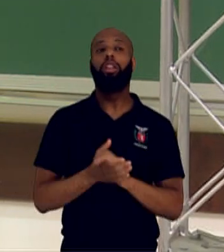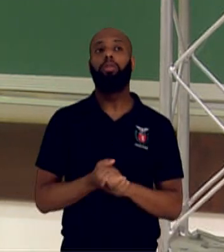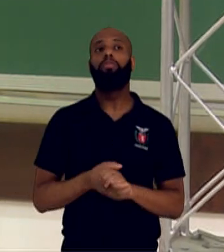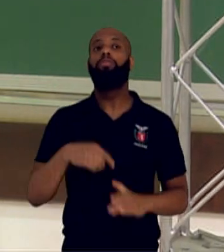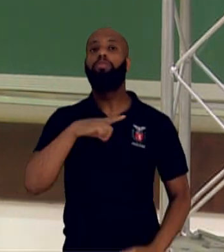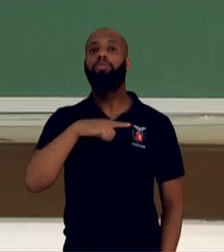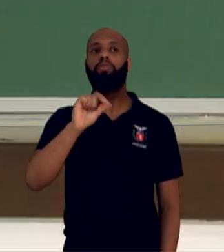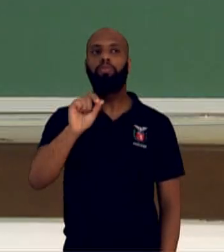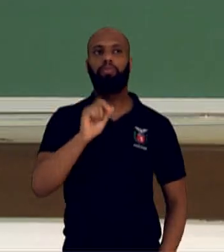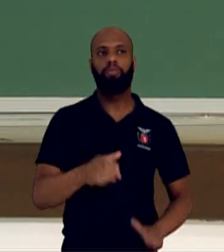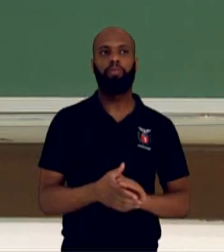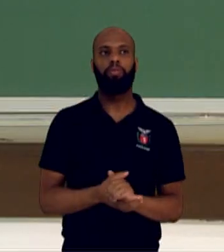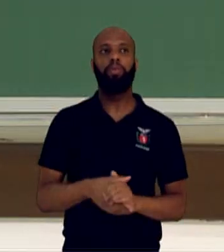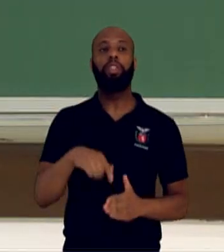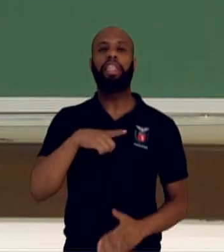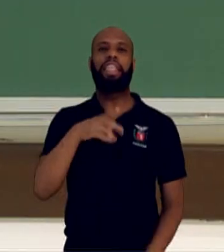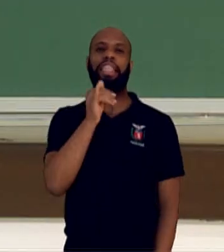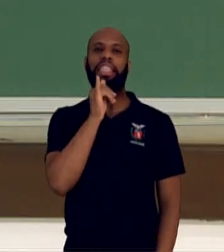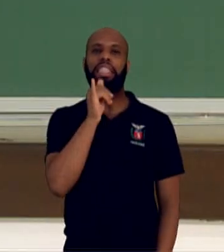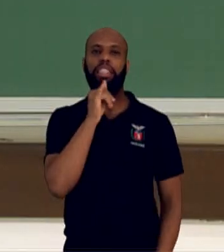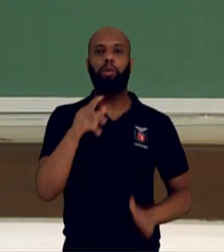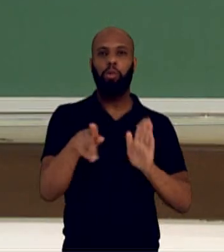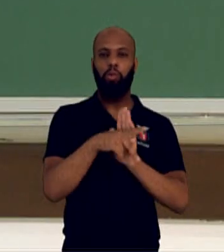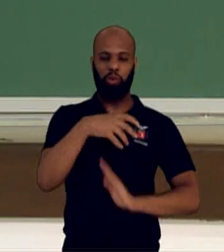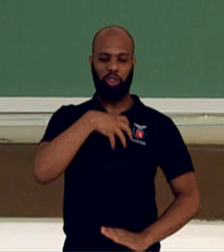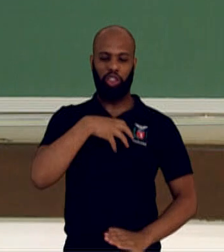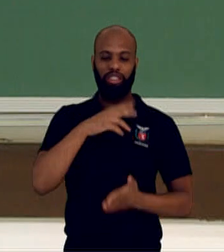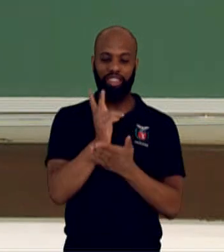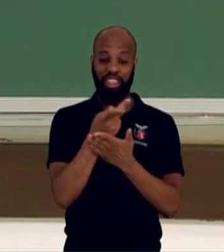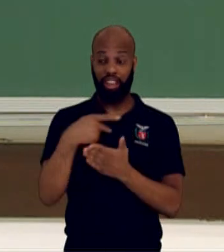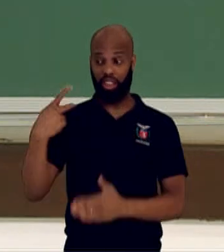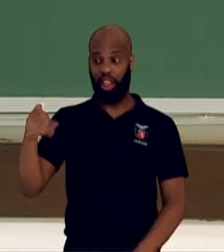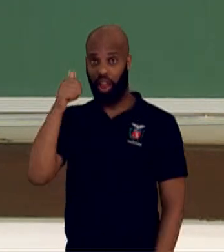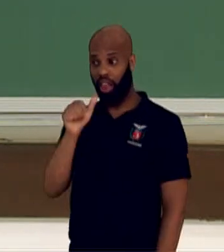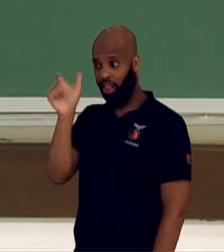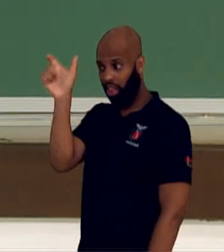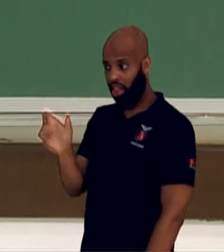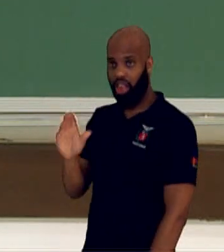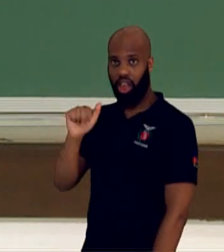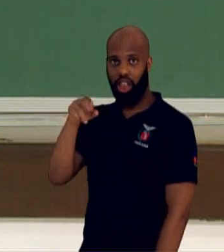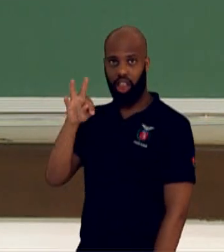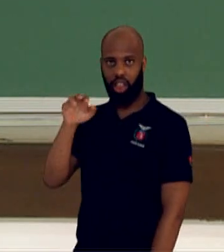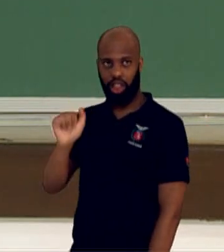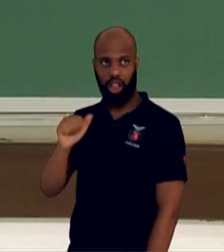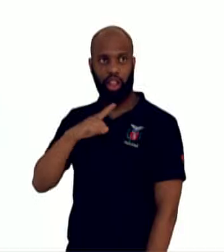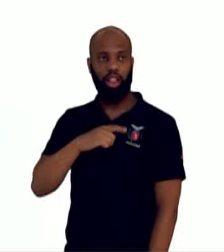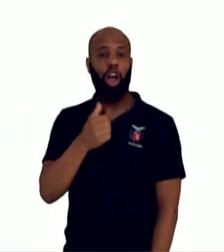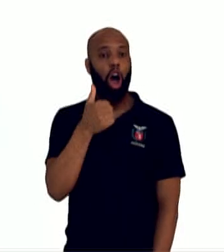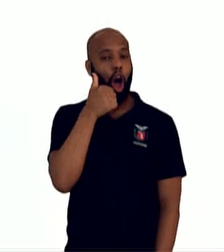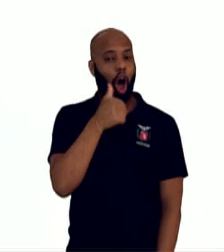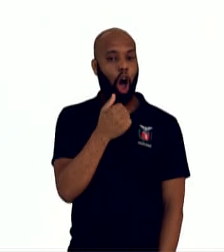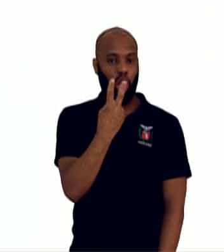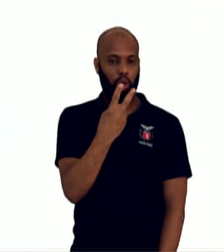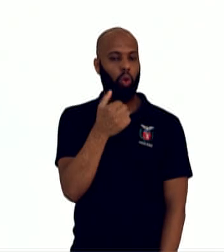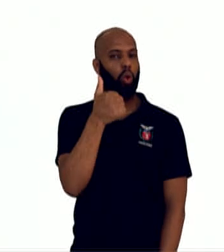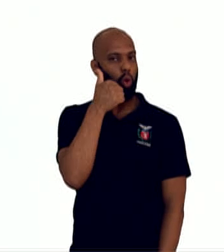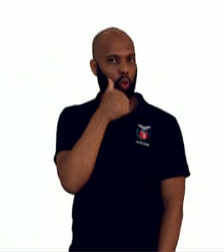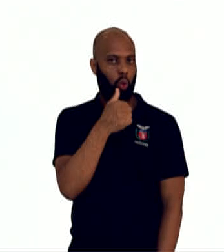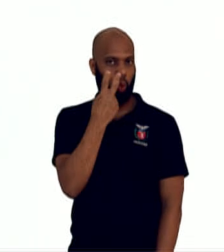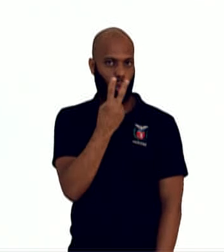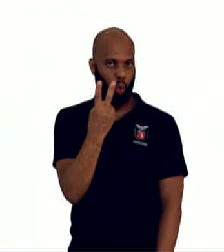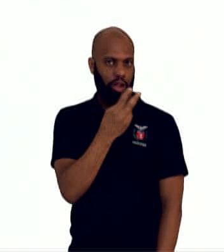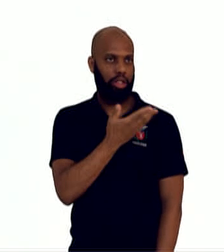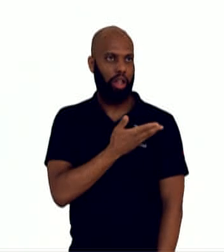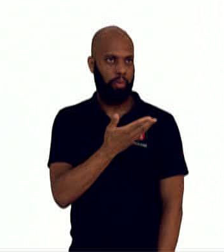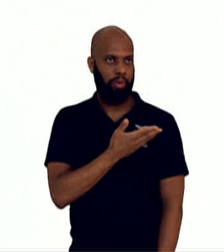nós temos aqui alguns exemplos dessas obras, certo? Então, aqui, Duas Amigas, do Lazar Segal,